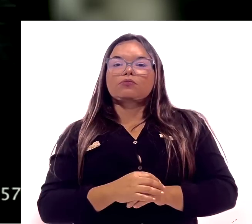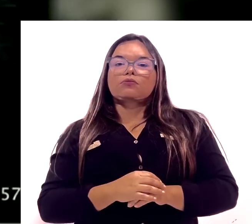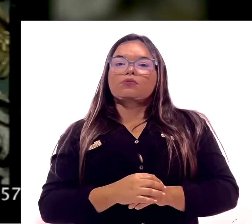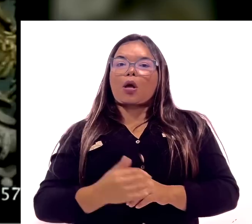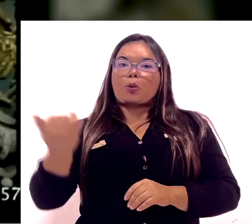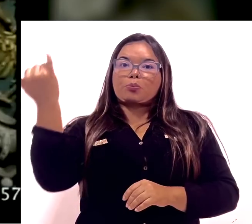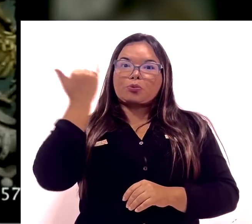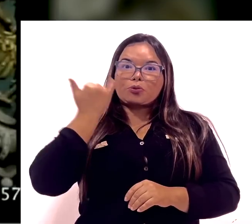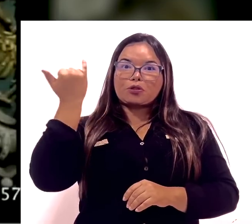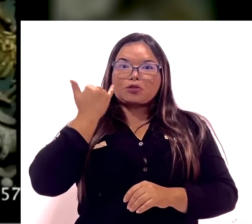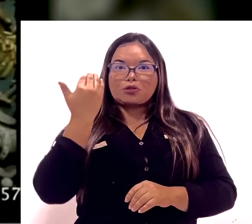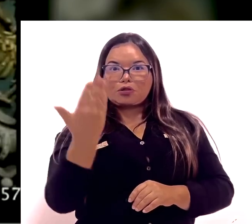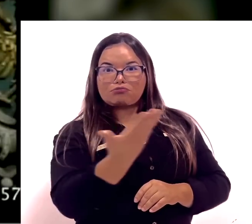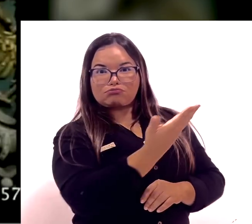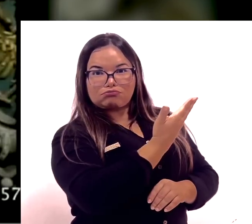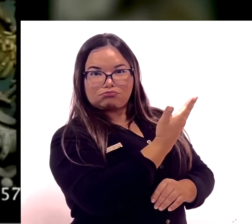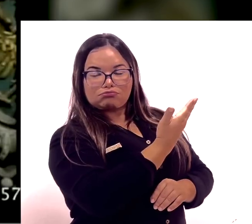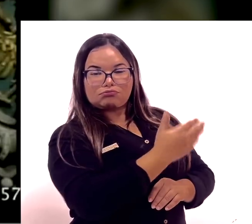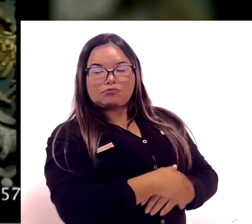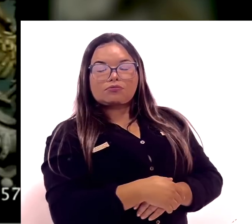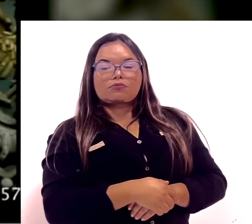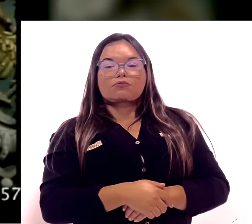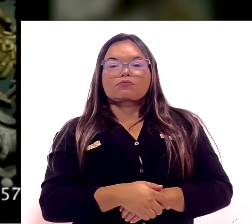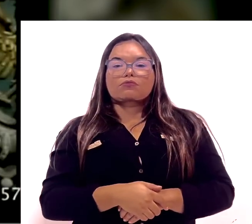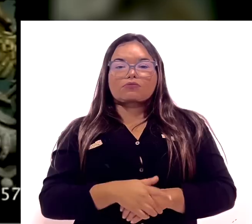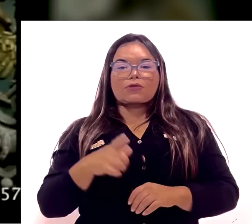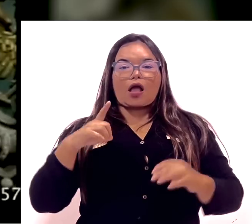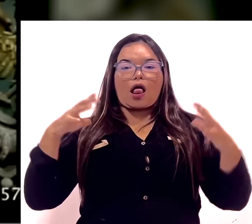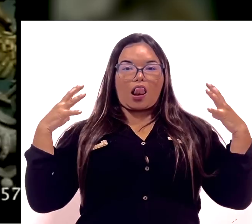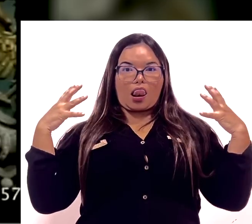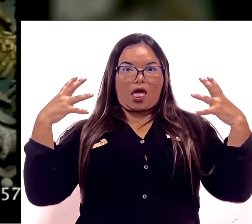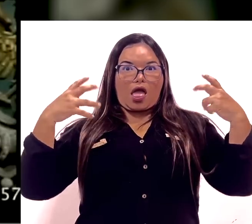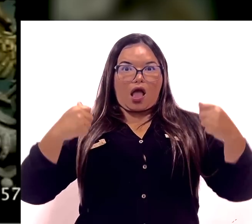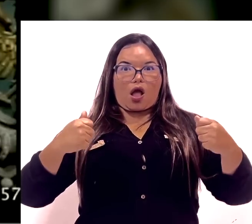nesta conferência. De um lado, você tem um leão com asas de águia.